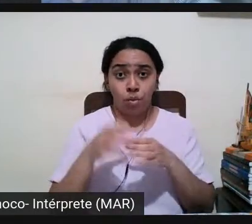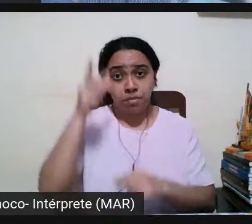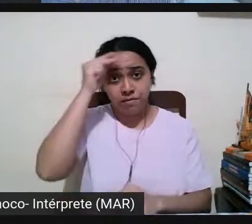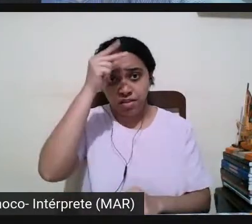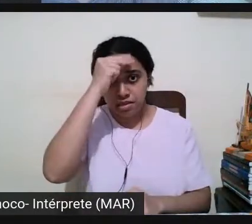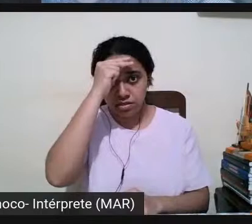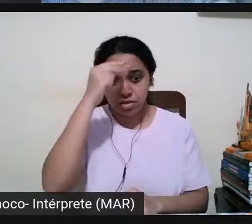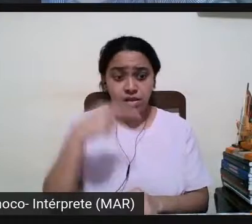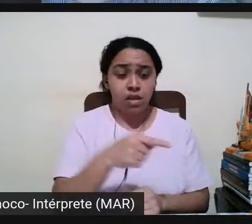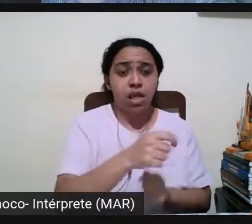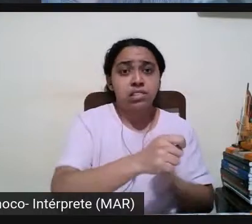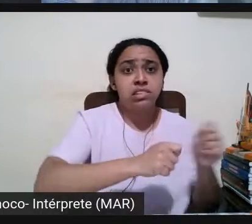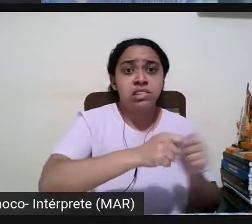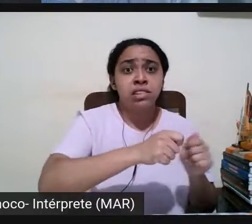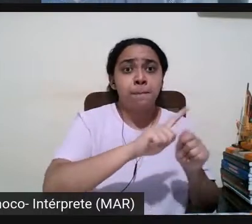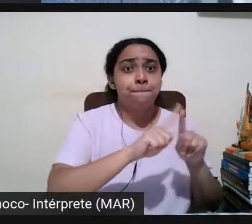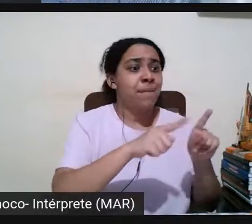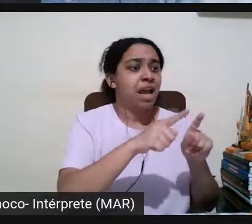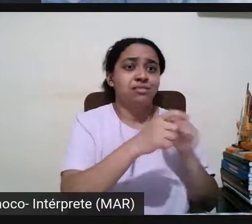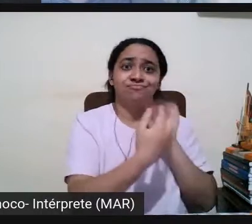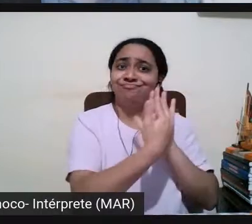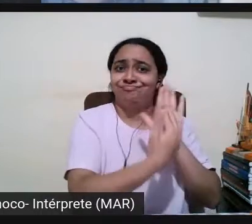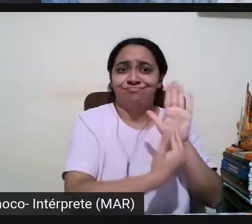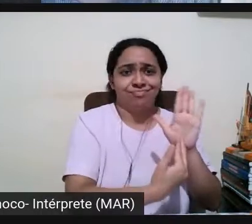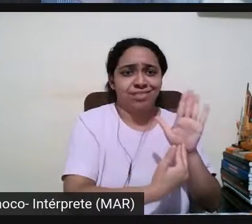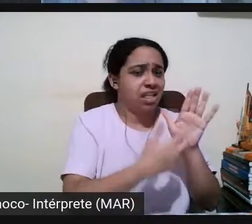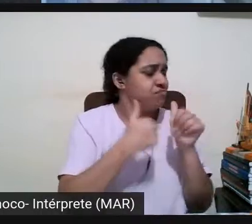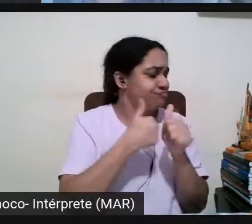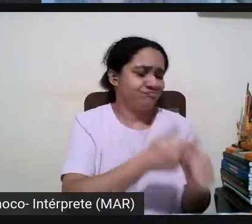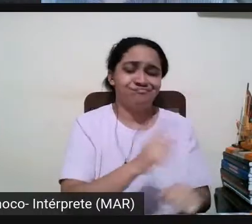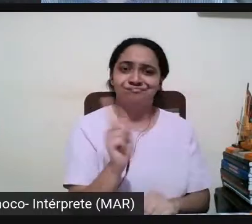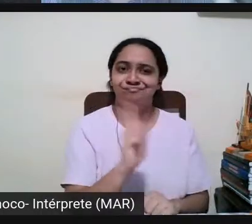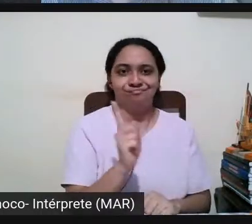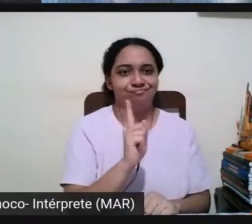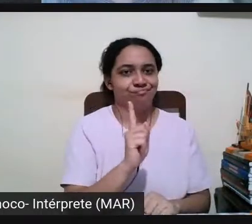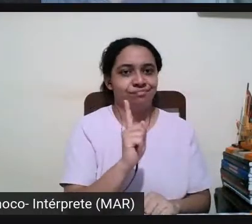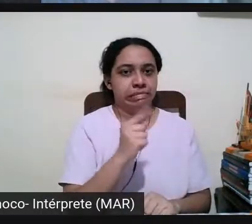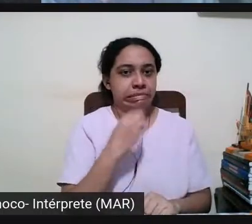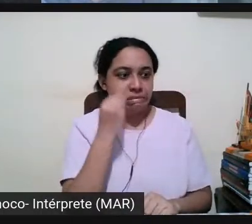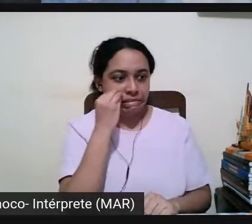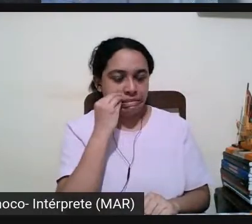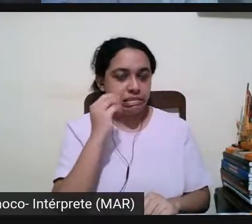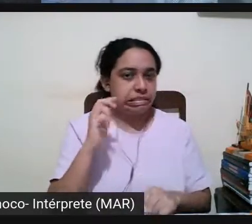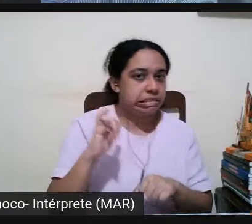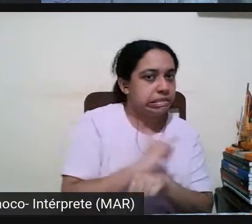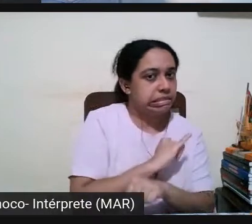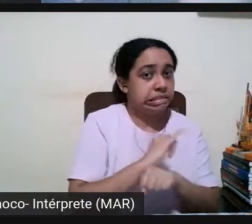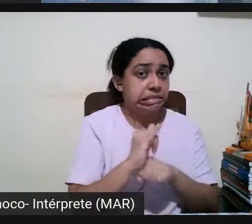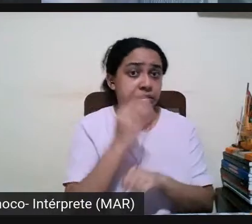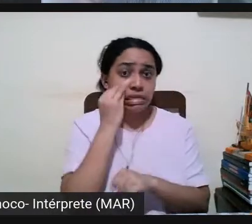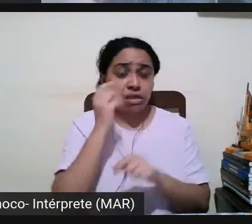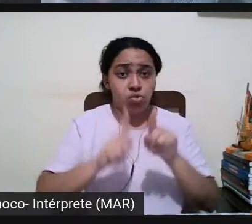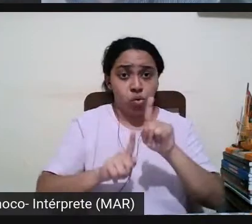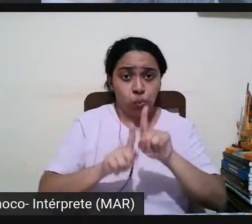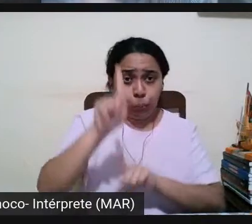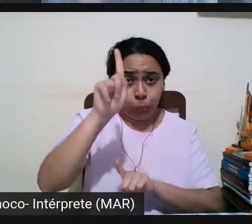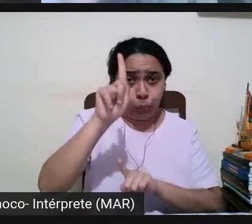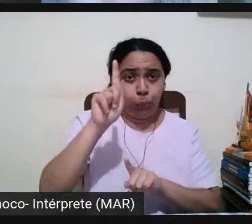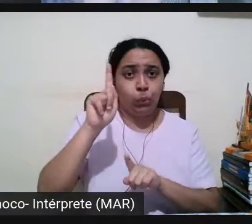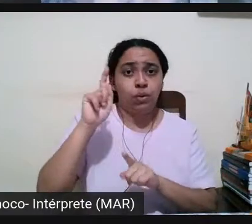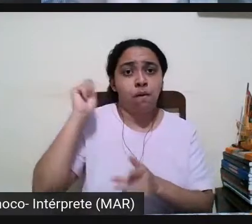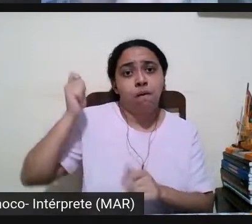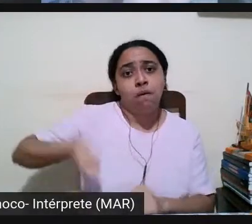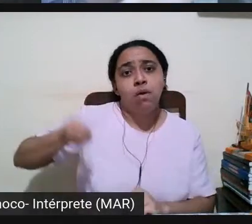operar e operar de forma inadequada então eles preferiram o que segurar um pouquinho e tenta ver se fazer uma licitação para contratar uma empresa especializada